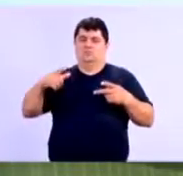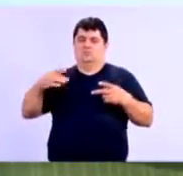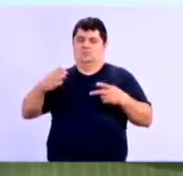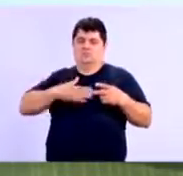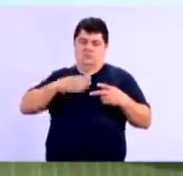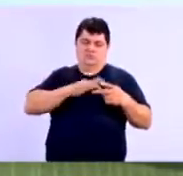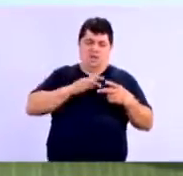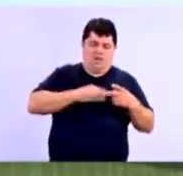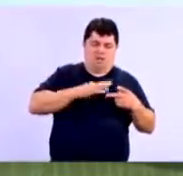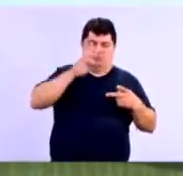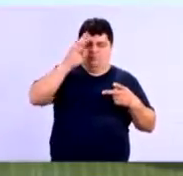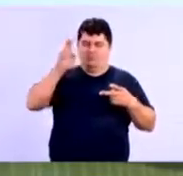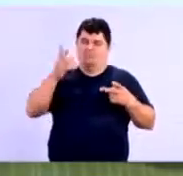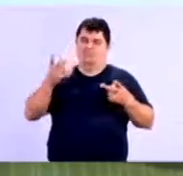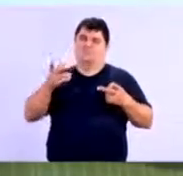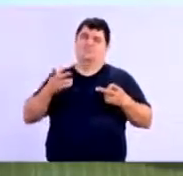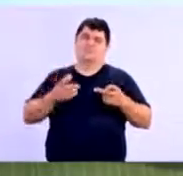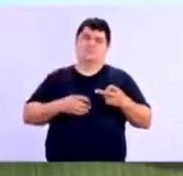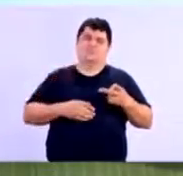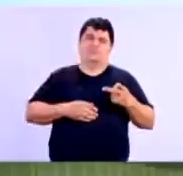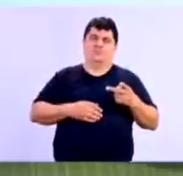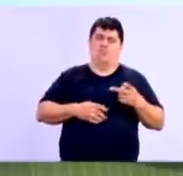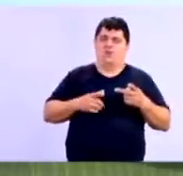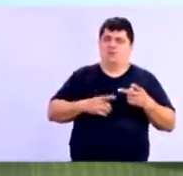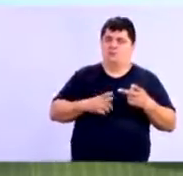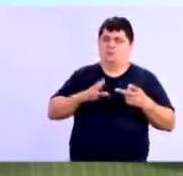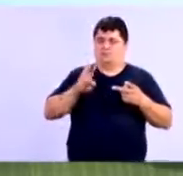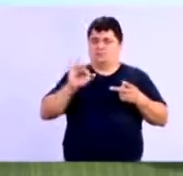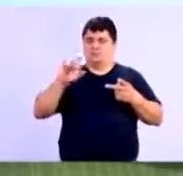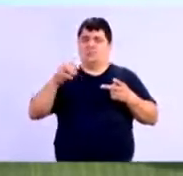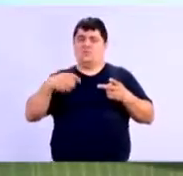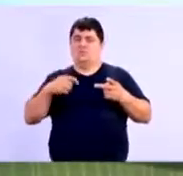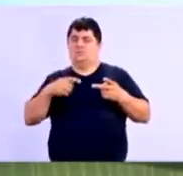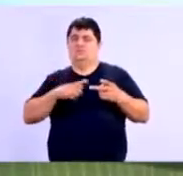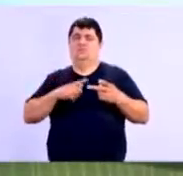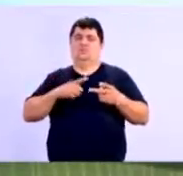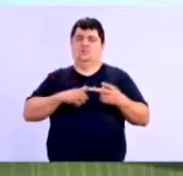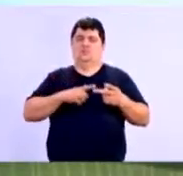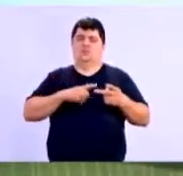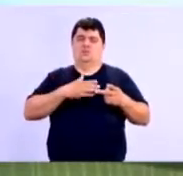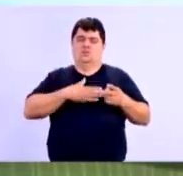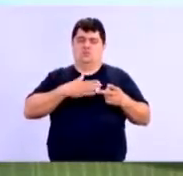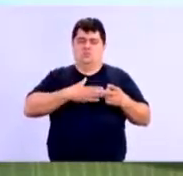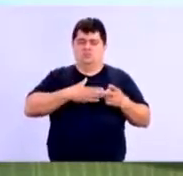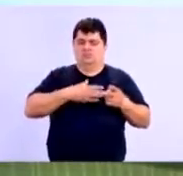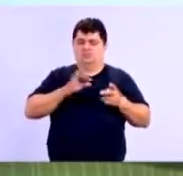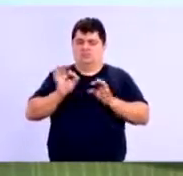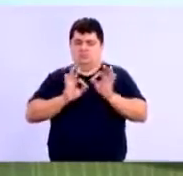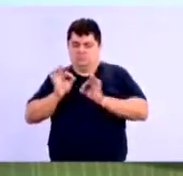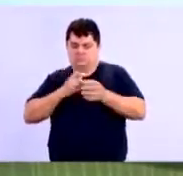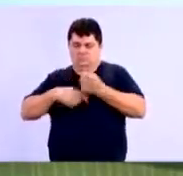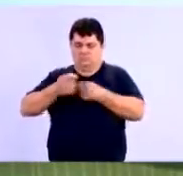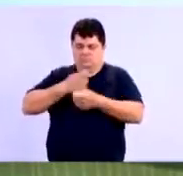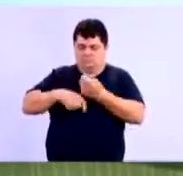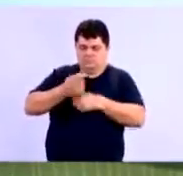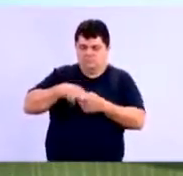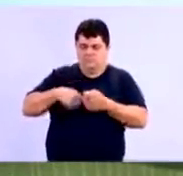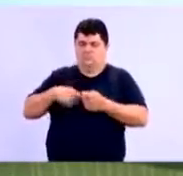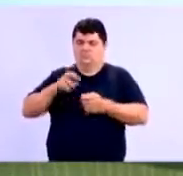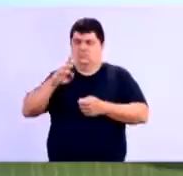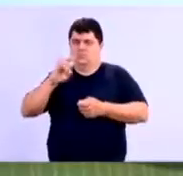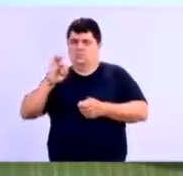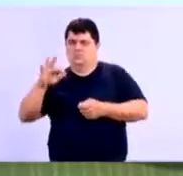do bolo. Ok? Essa é a grande diferença. O bruto não, o bruto já é assim, dentro da minha parte só operacional, dentro da minha